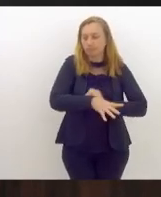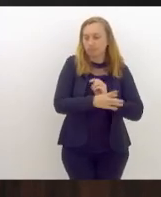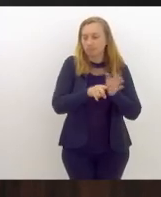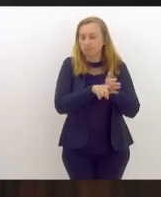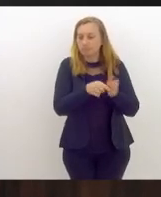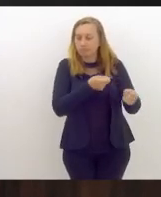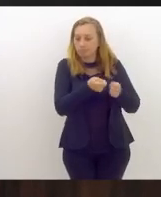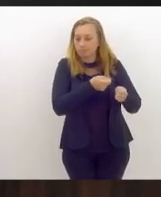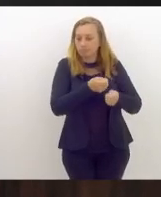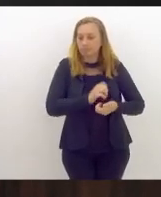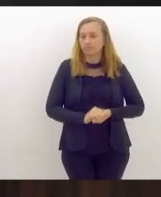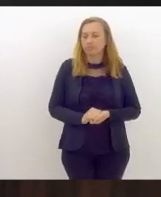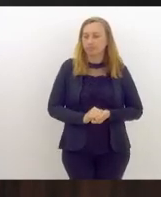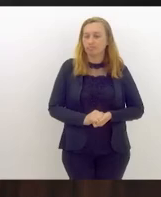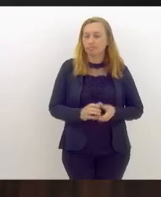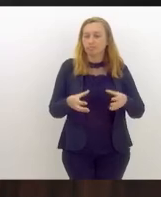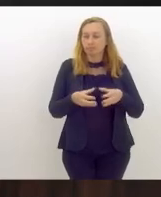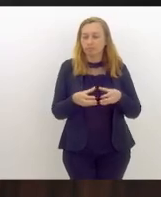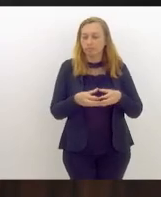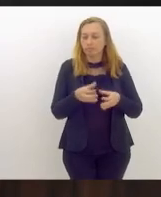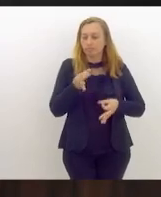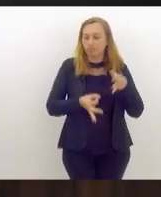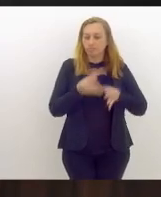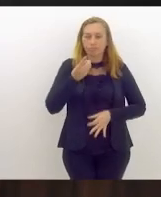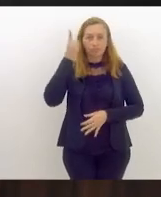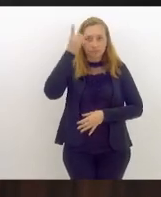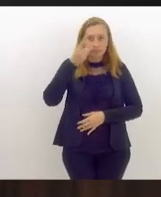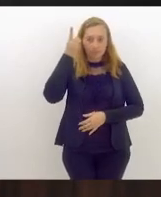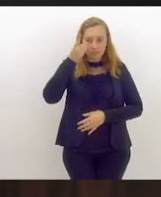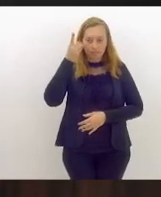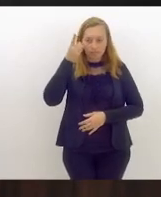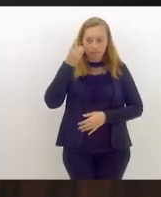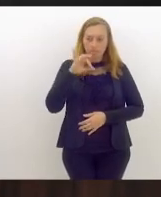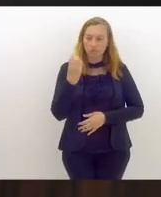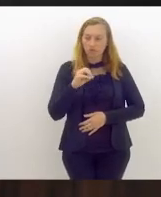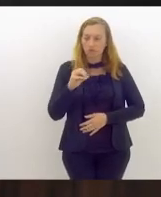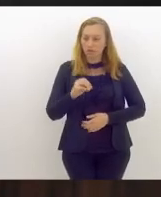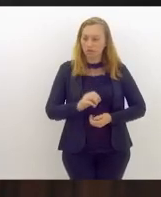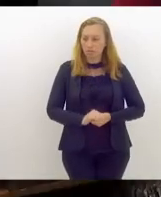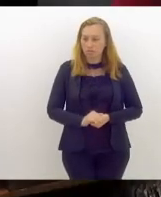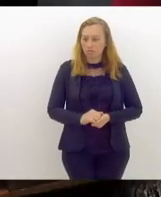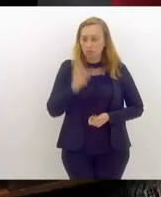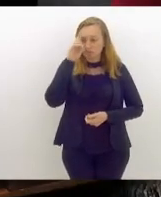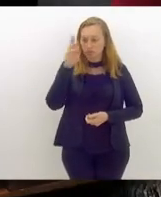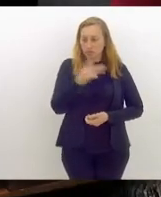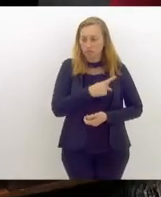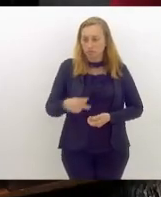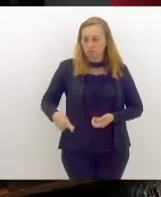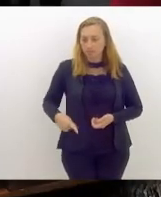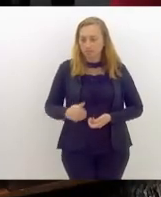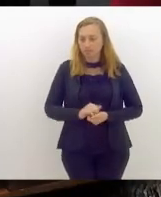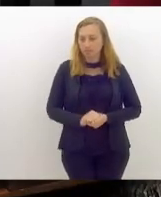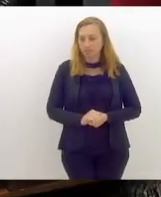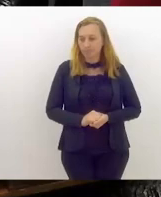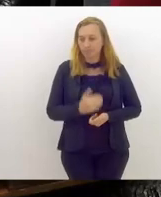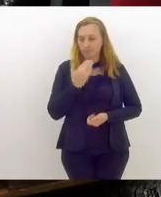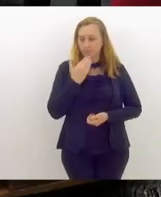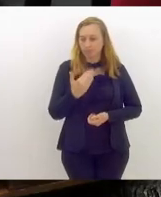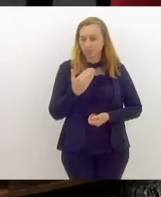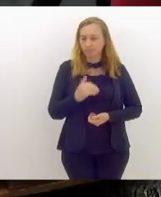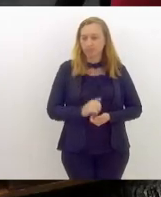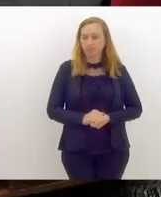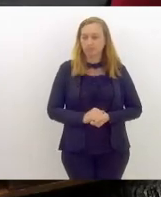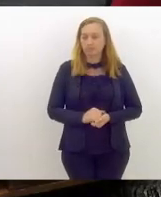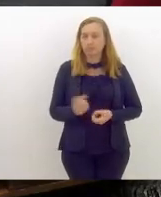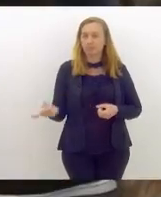e Controle. Para emitir parecer pela Comissão de Constituição e Justiça, deputado Chico Machado. Senhor presidente, eu solicito que seja